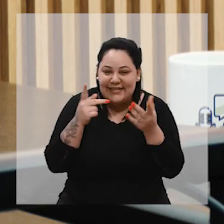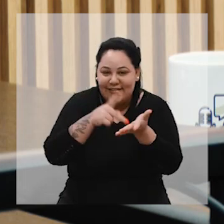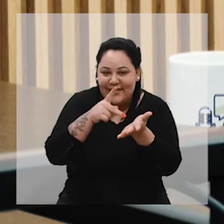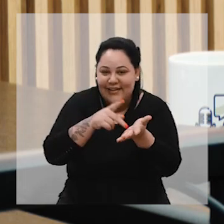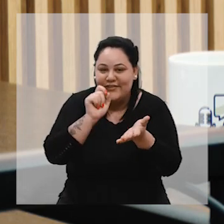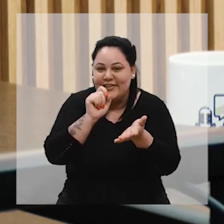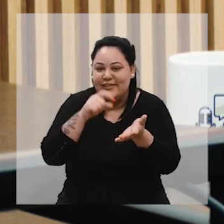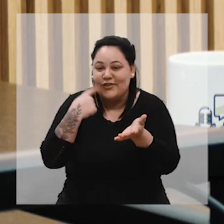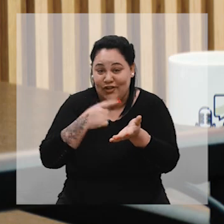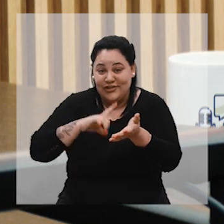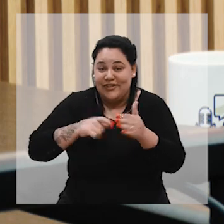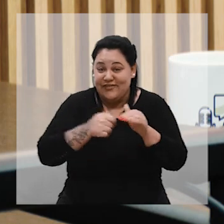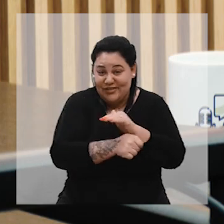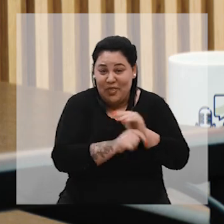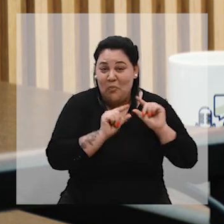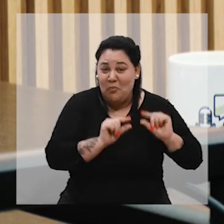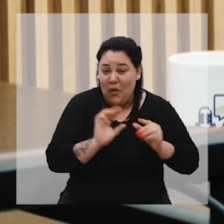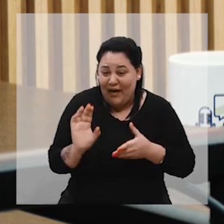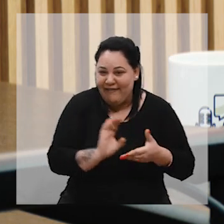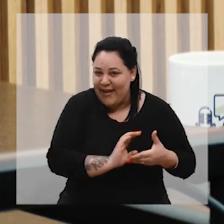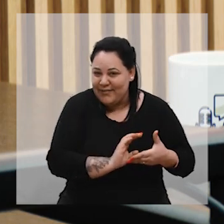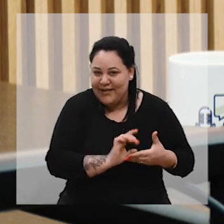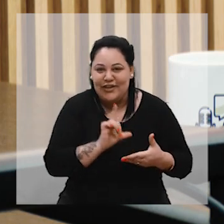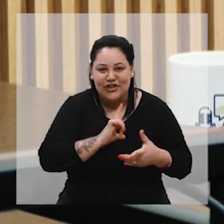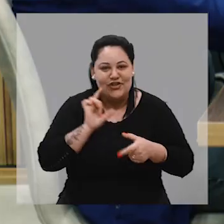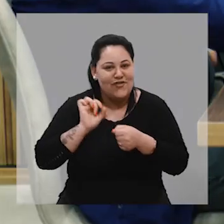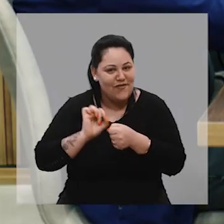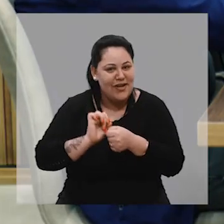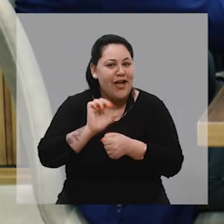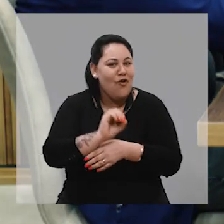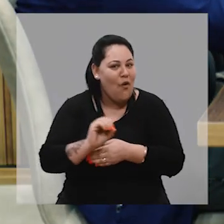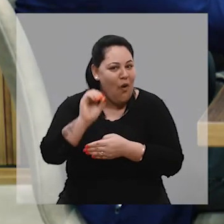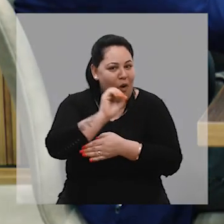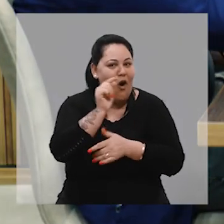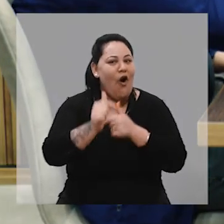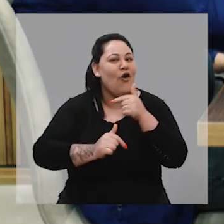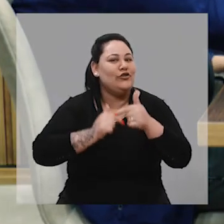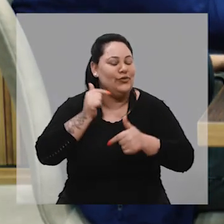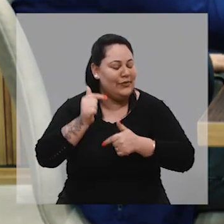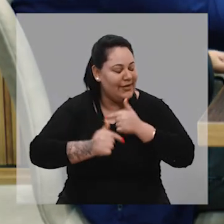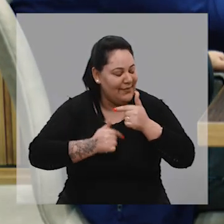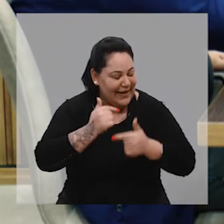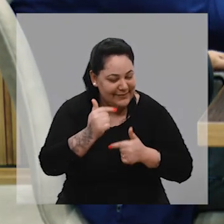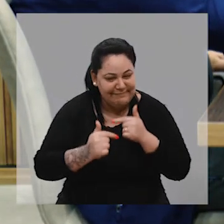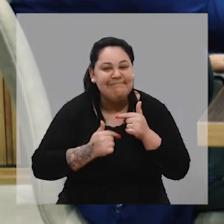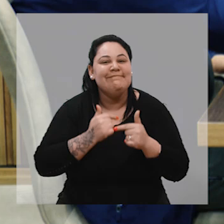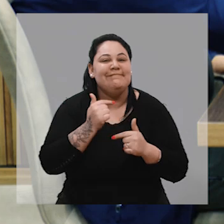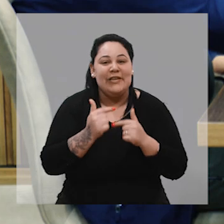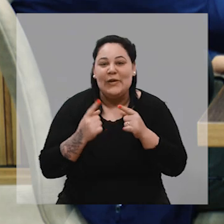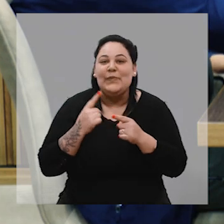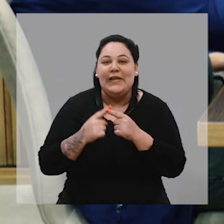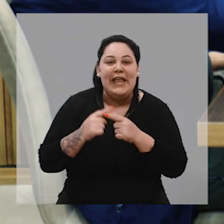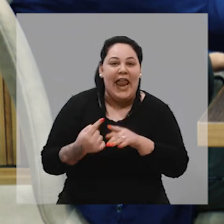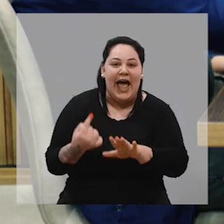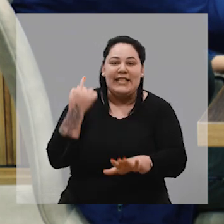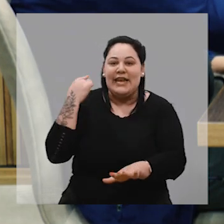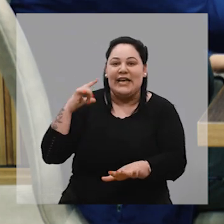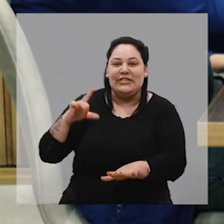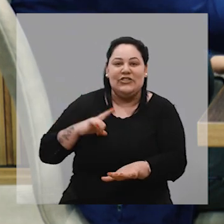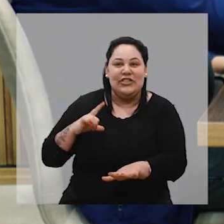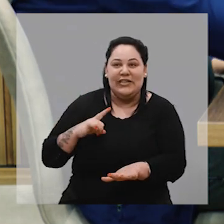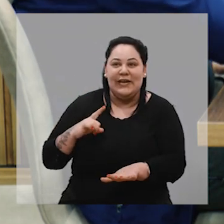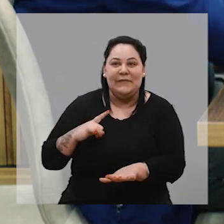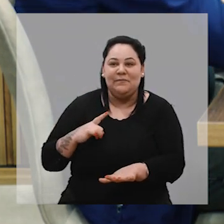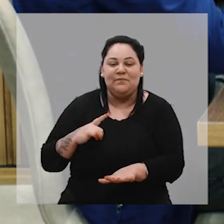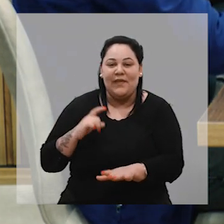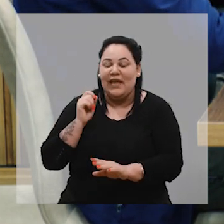cara, pelo que a gente tinha de investimento, a gente fez muita coisa. Só de chegar, né? A gente fez muita coisa, cara. Porque naquela